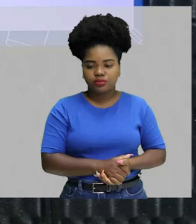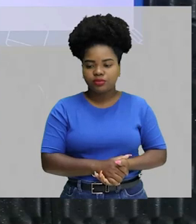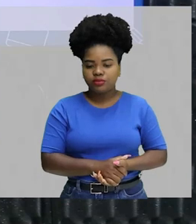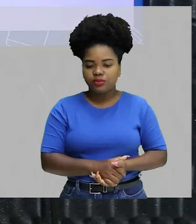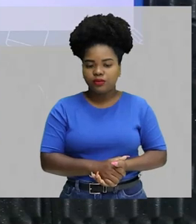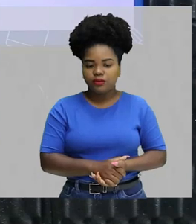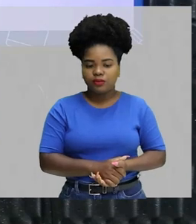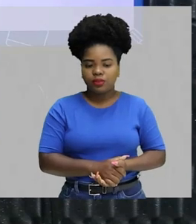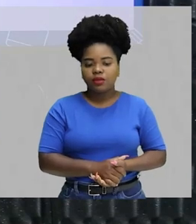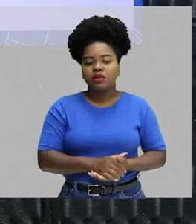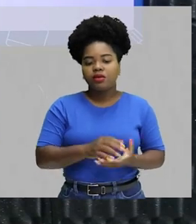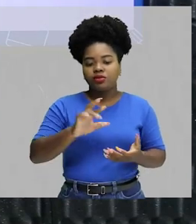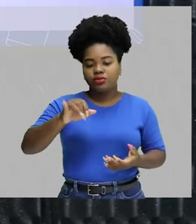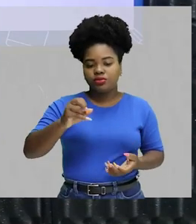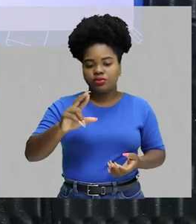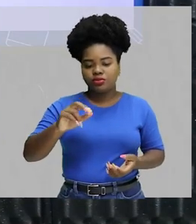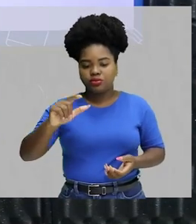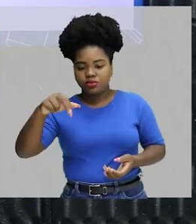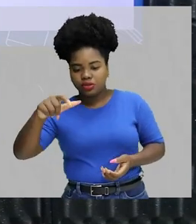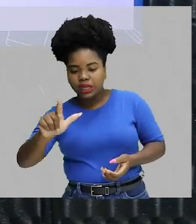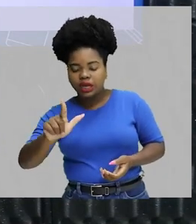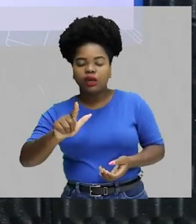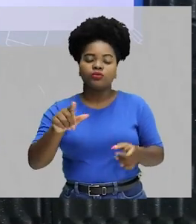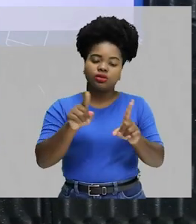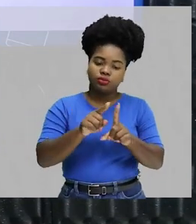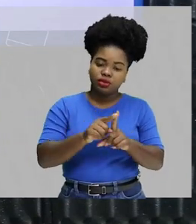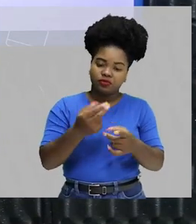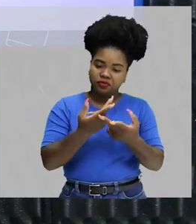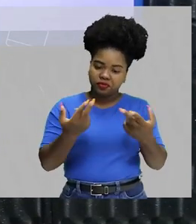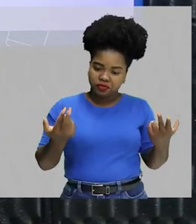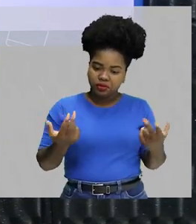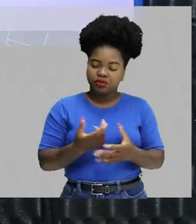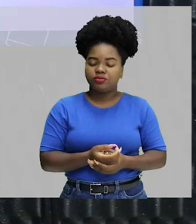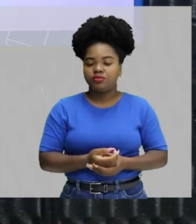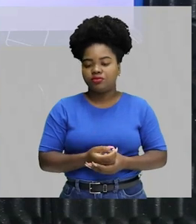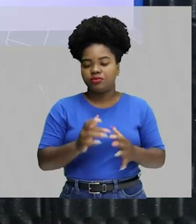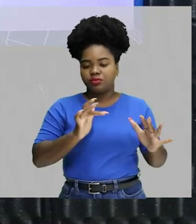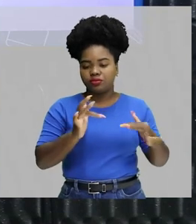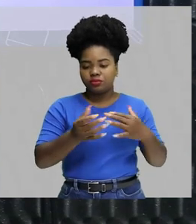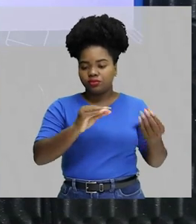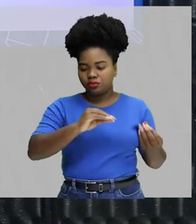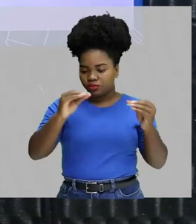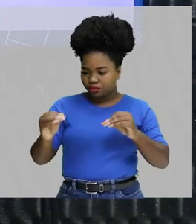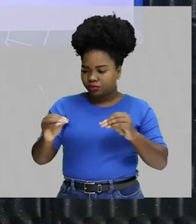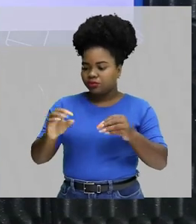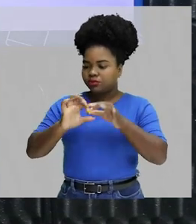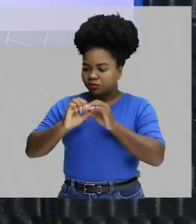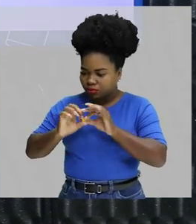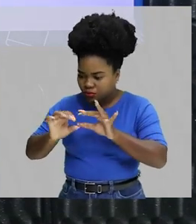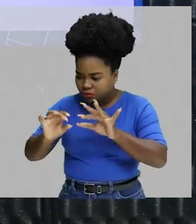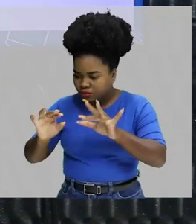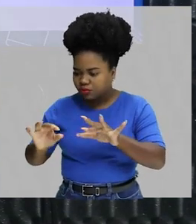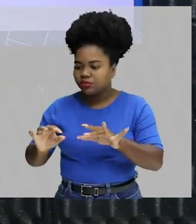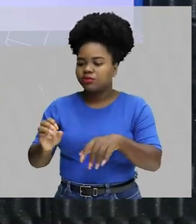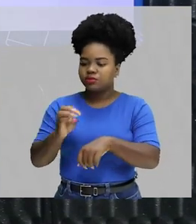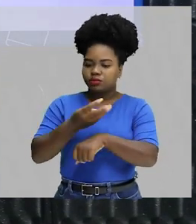comentári jornal O editorial tá e como eu já falei de rede social você coloca você compartilha no WhatsApp às vezes